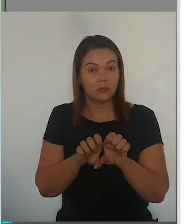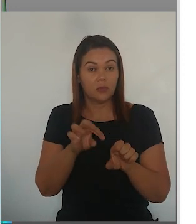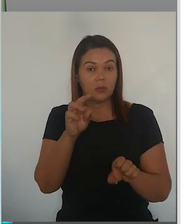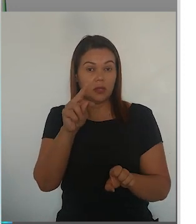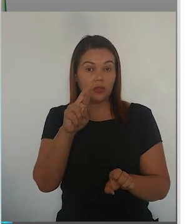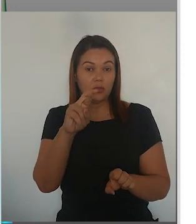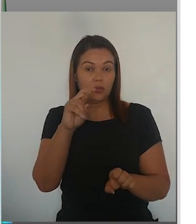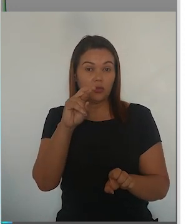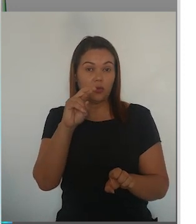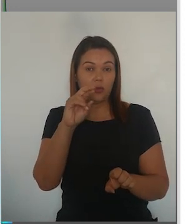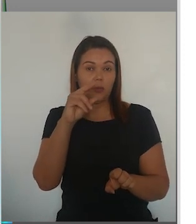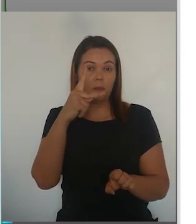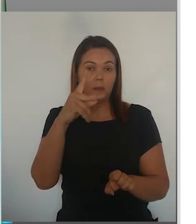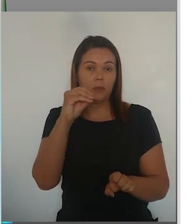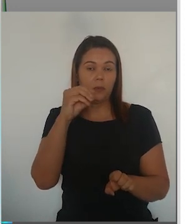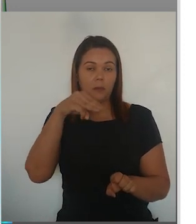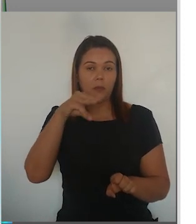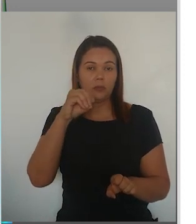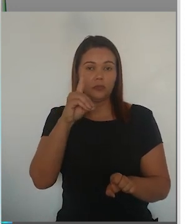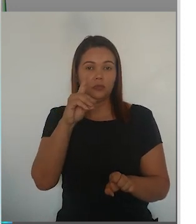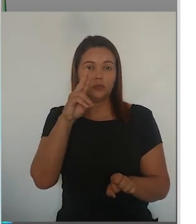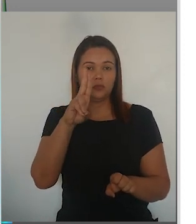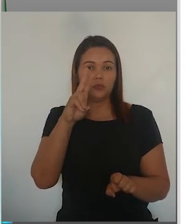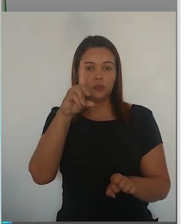organização estrutural, como as